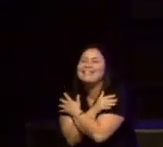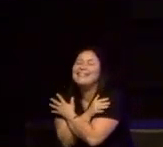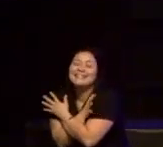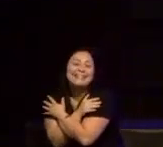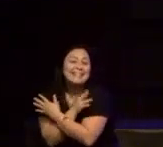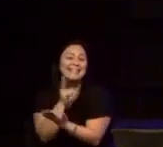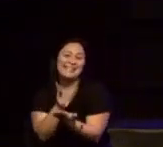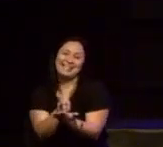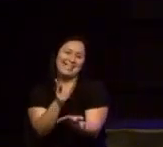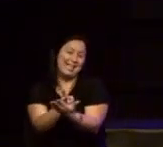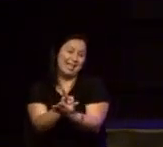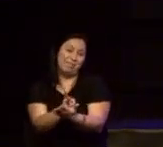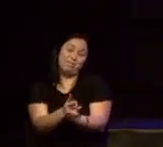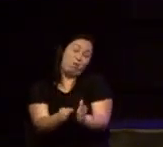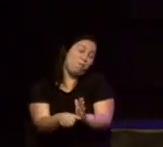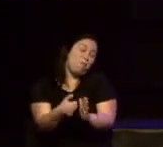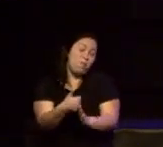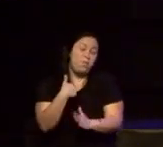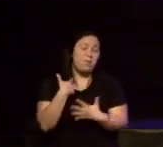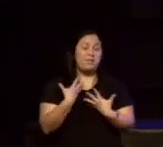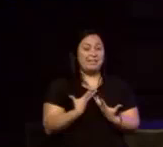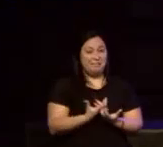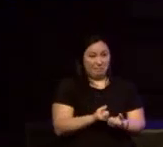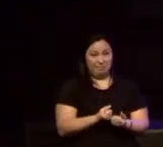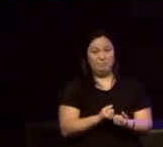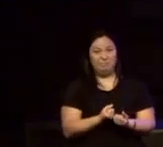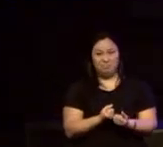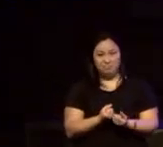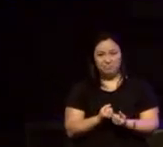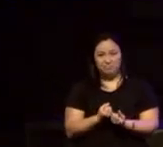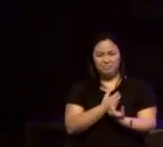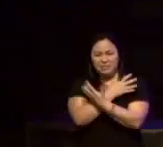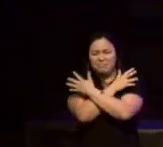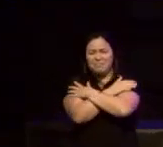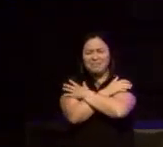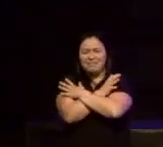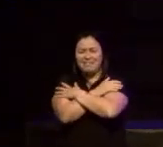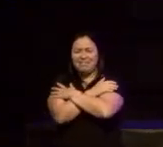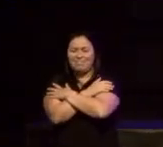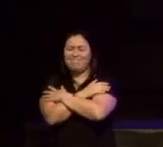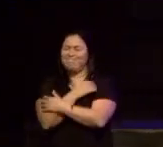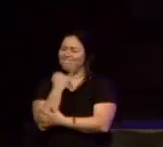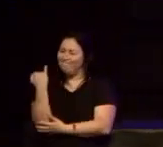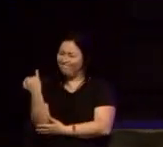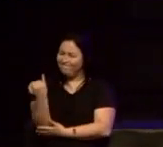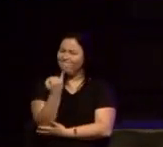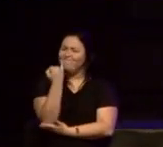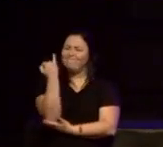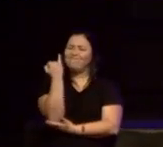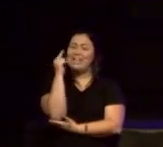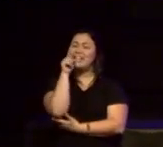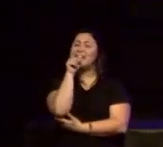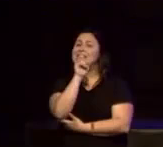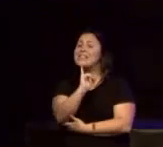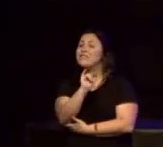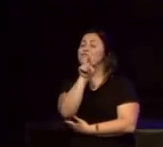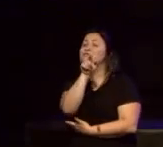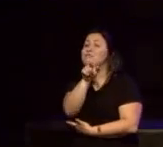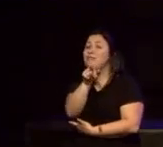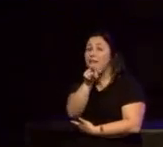E abraço é tão importante. Abraçar os filhos é tão importante. Se você entende que